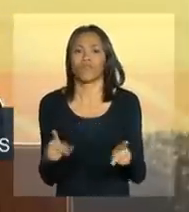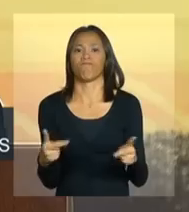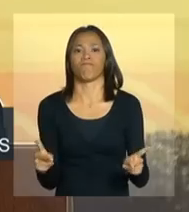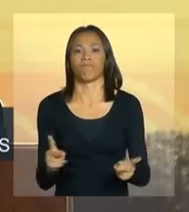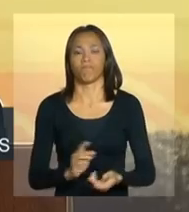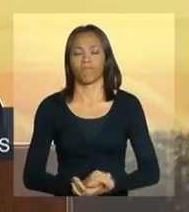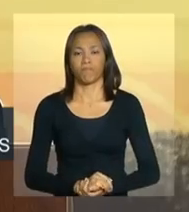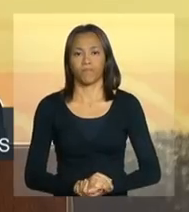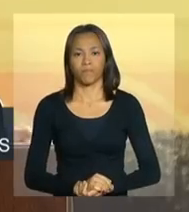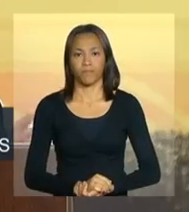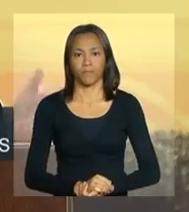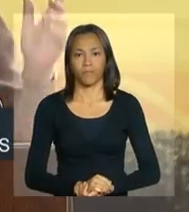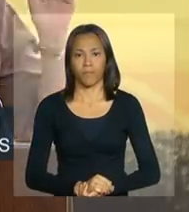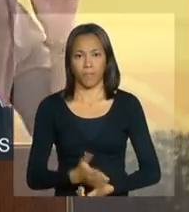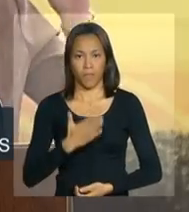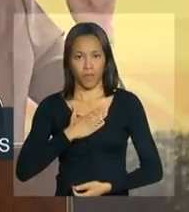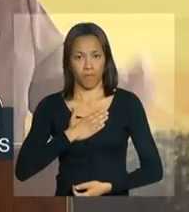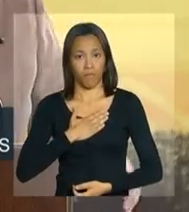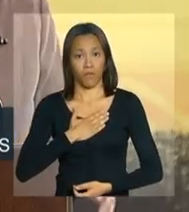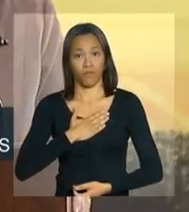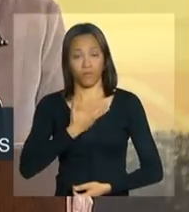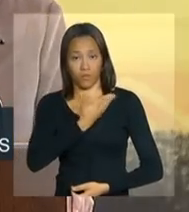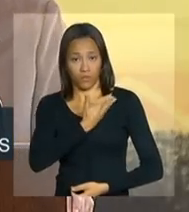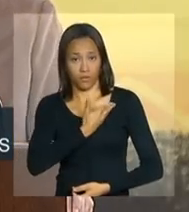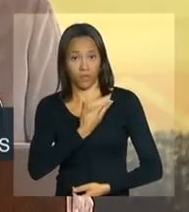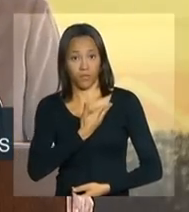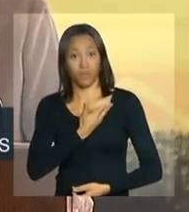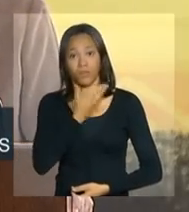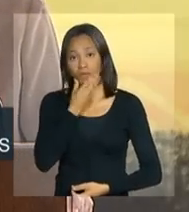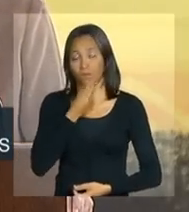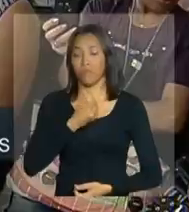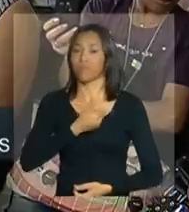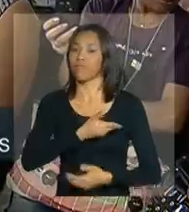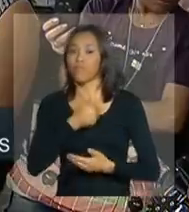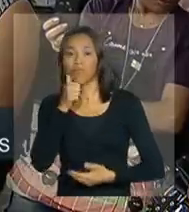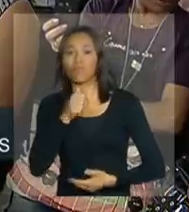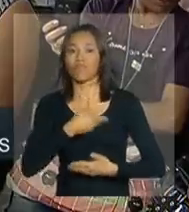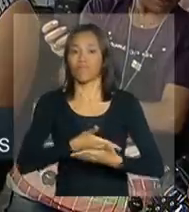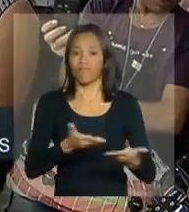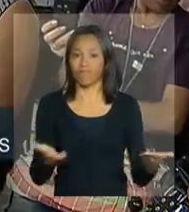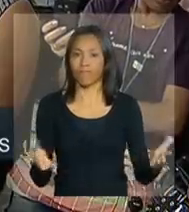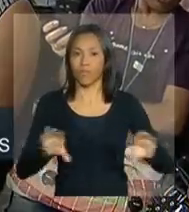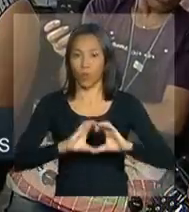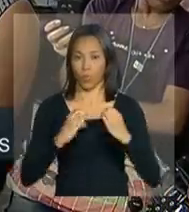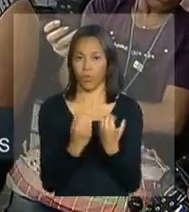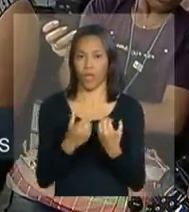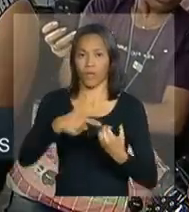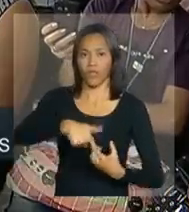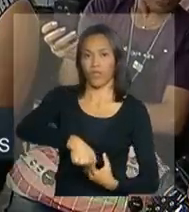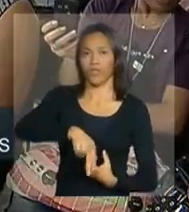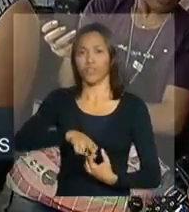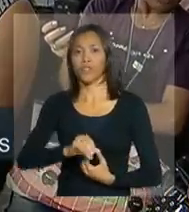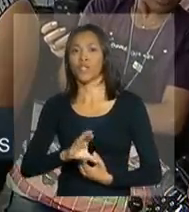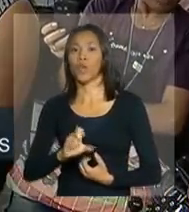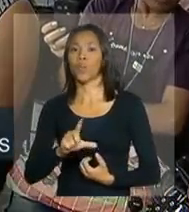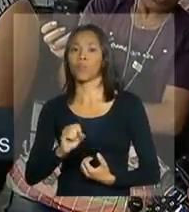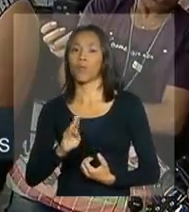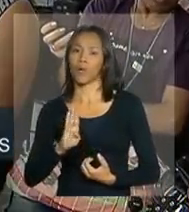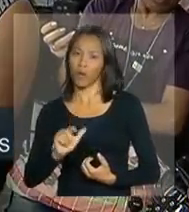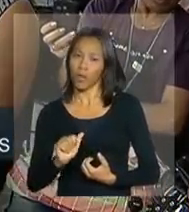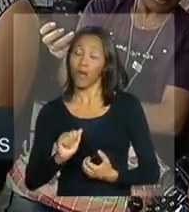recursos meus amigos e minhas amigas quilombolas ao fortalecer essas